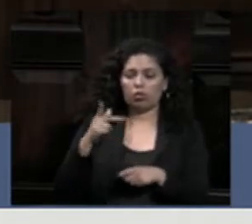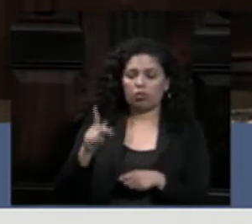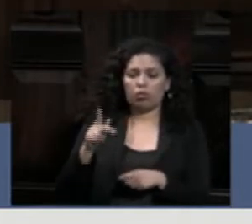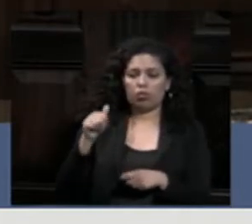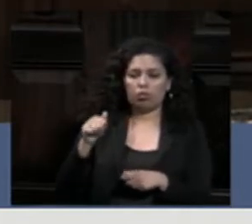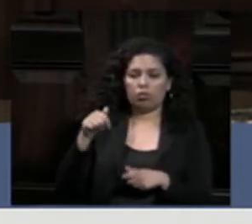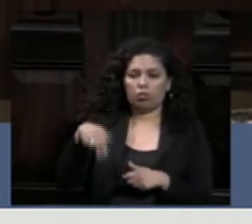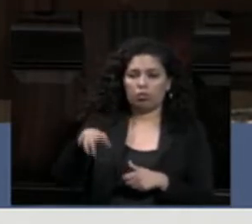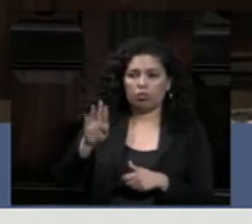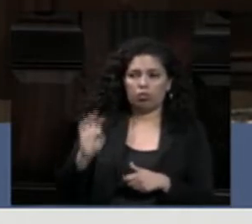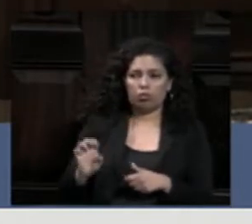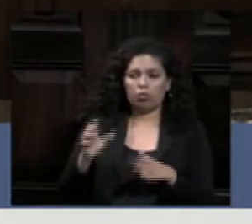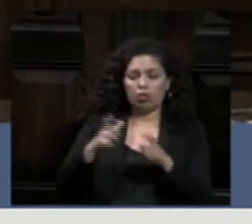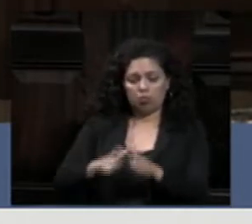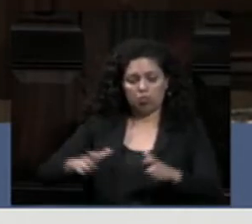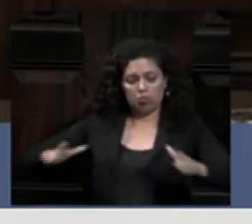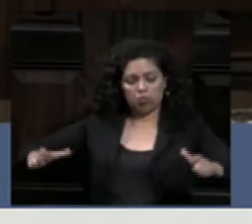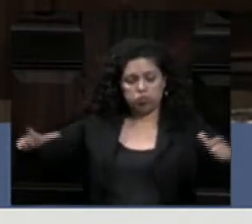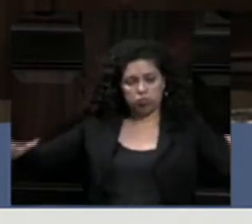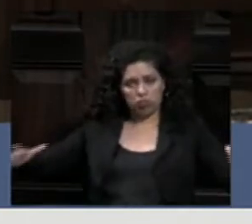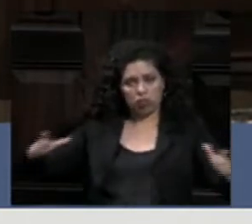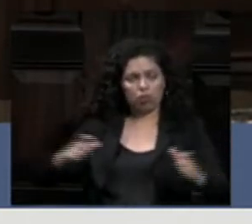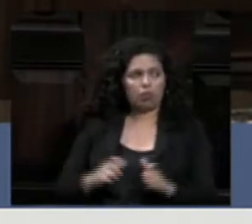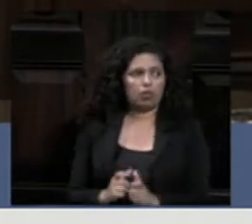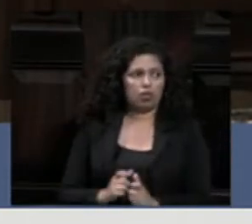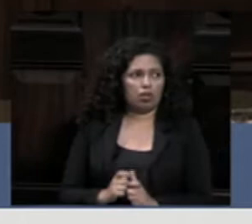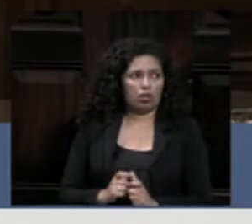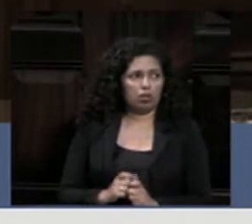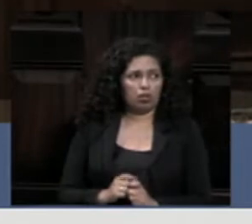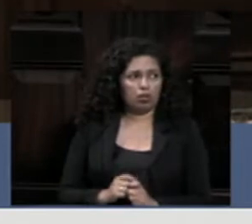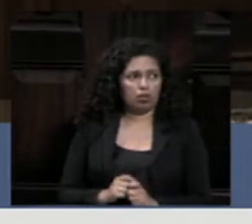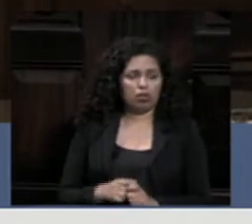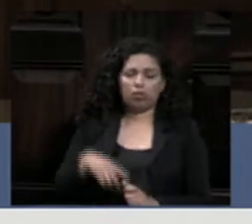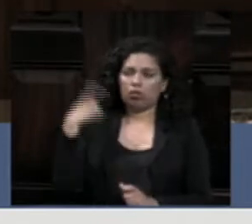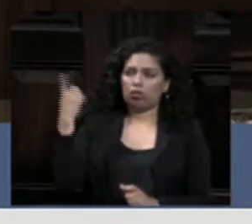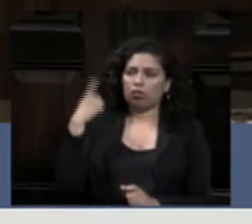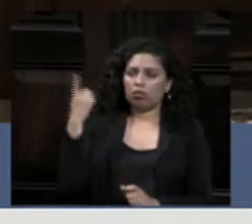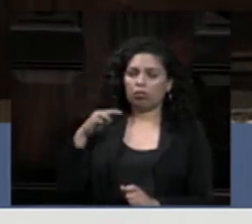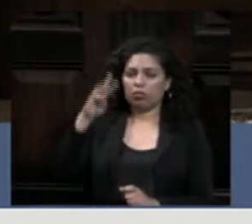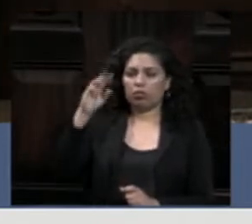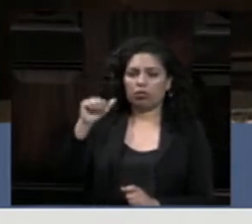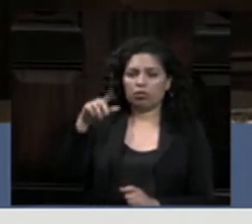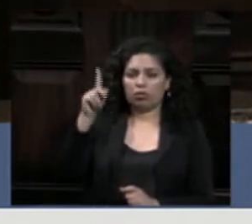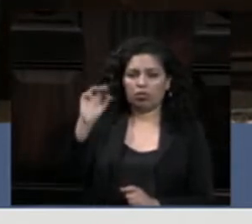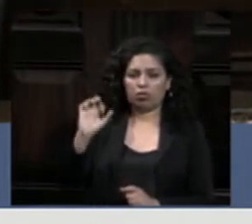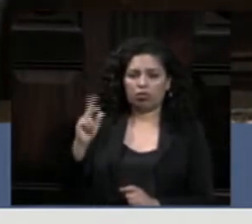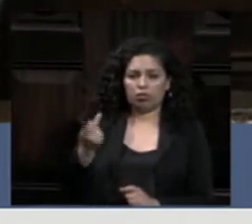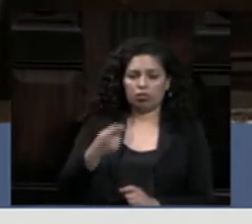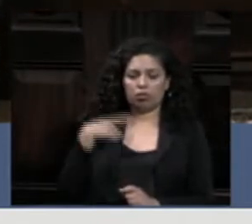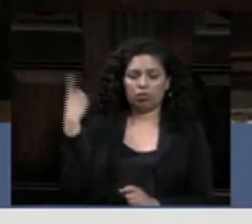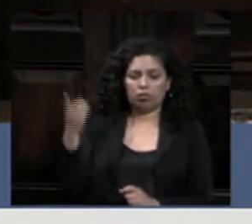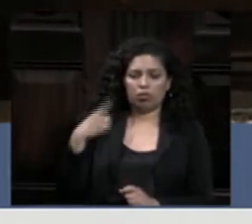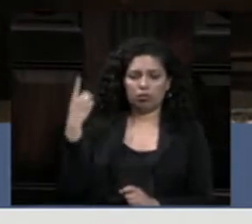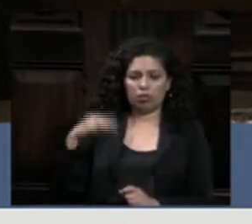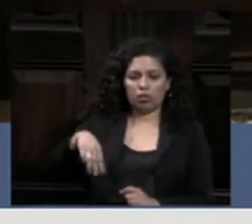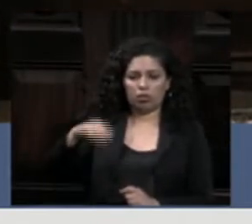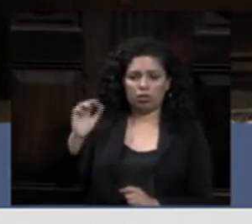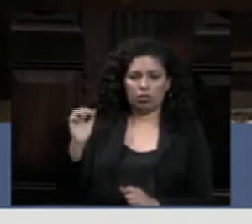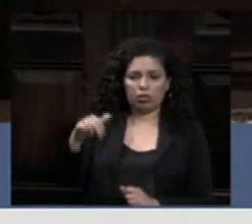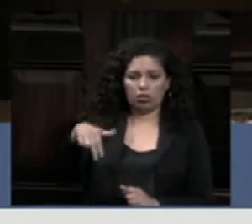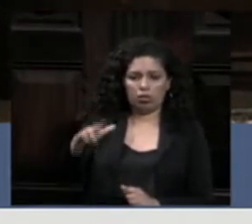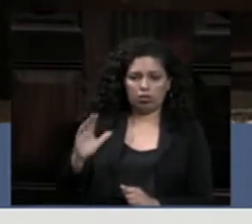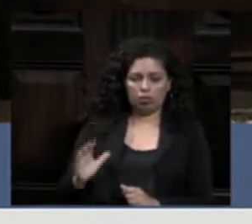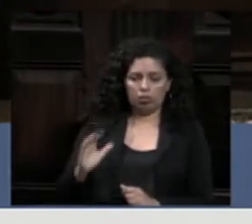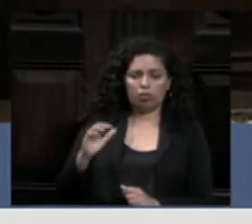Até se isso é aprovado, até a nossa lei teria que mudar o caput dela. Deputado Valdec. Deputado Carlos Mink,